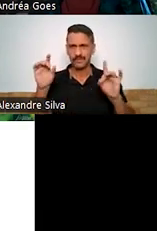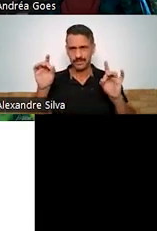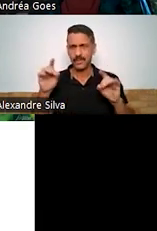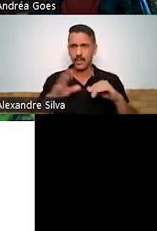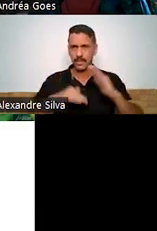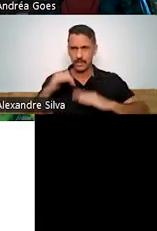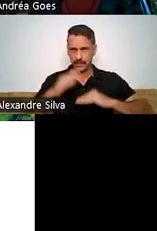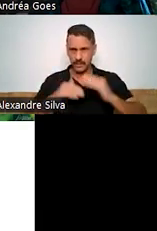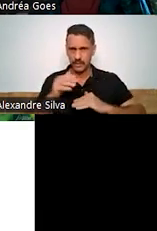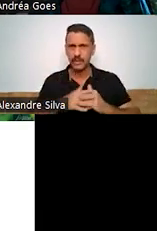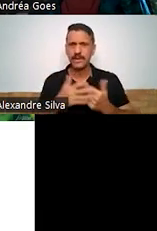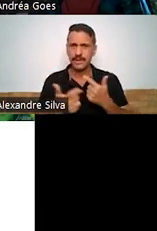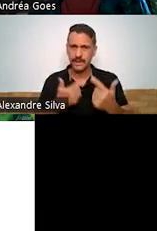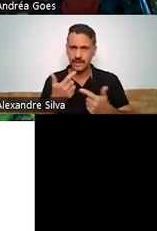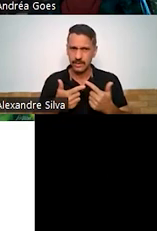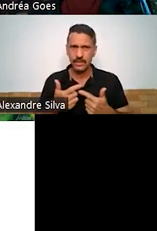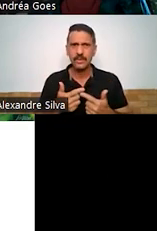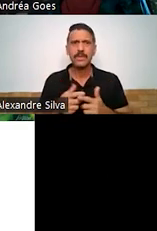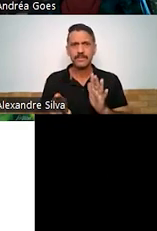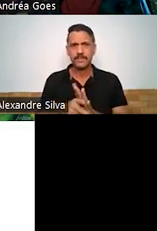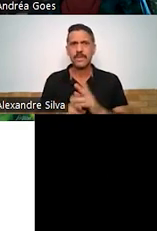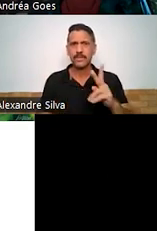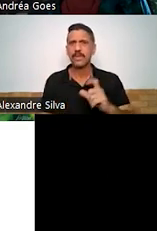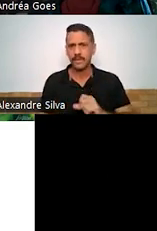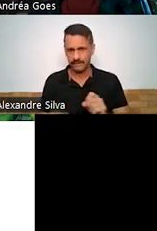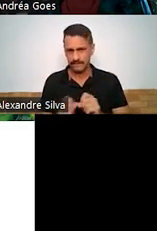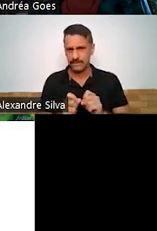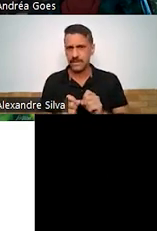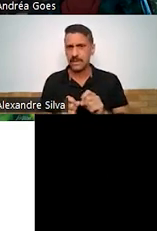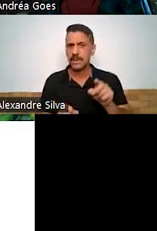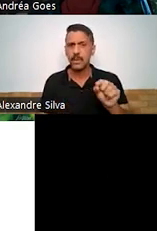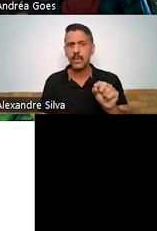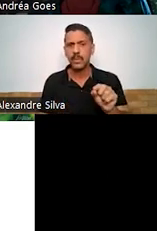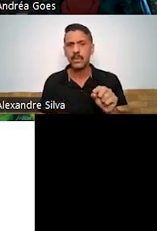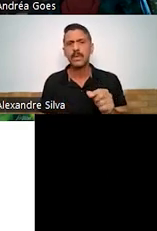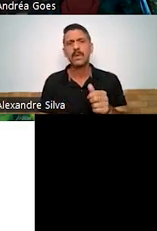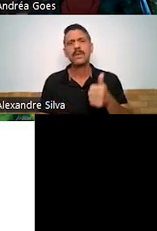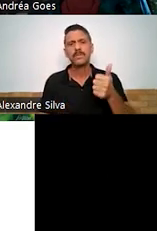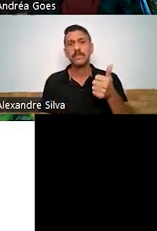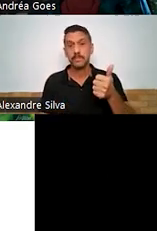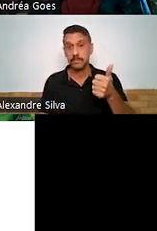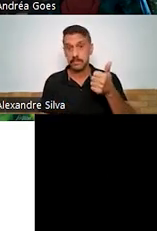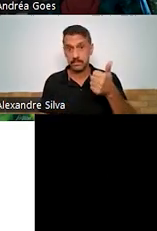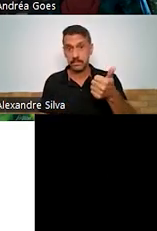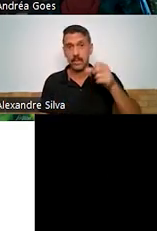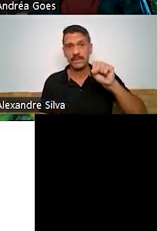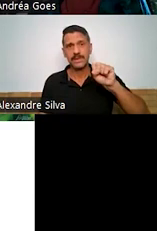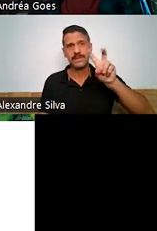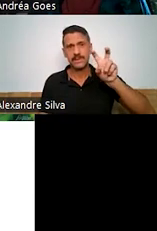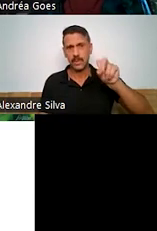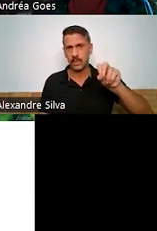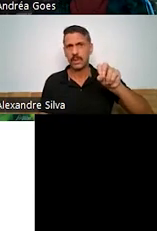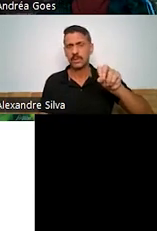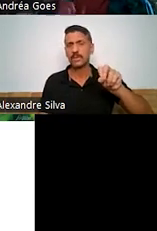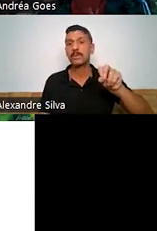estava trabalhando com Latium Noir, Tidmar 1850. Então, a gente começou, esse é